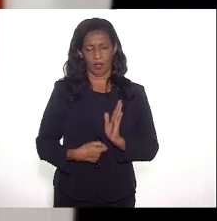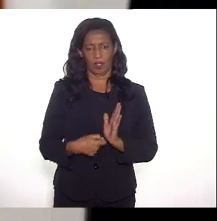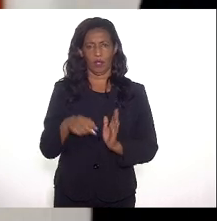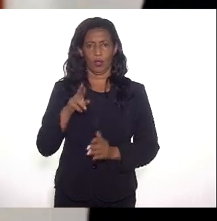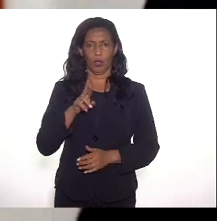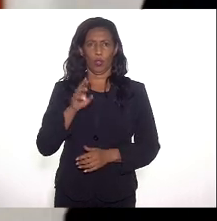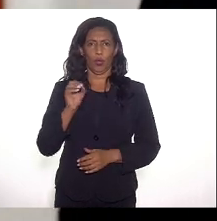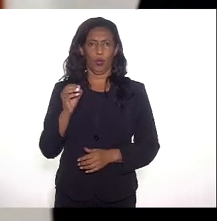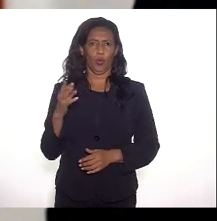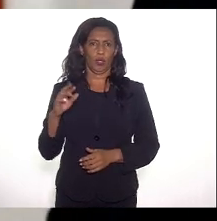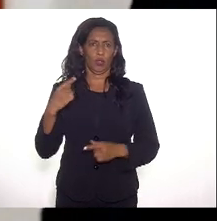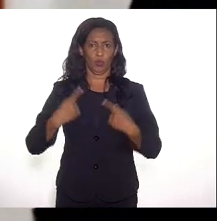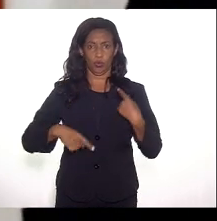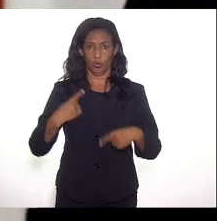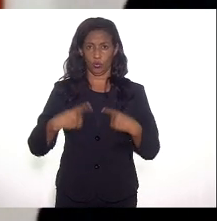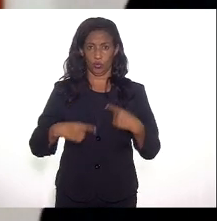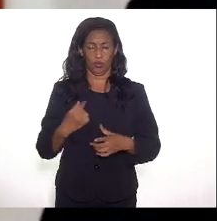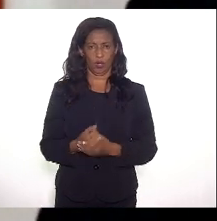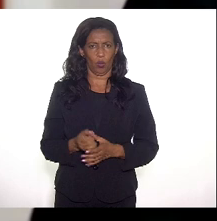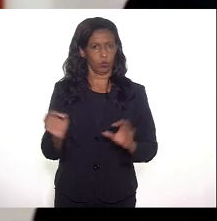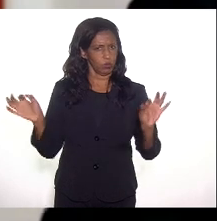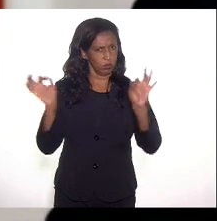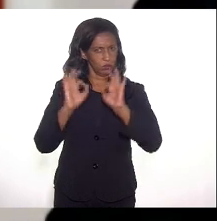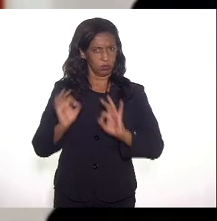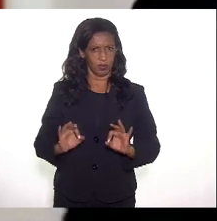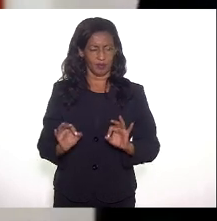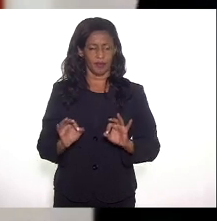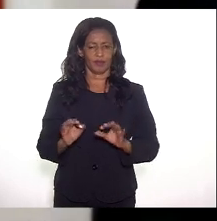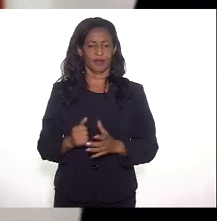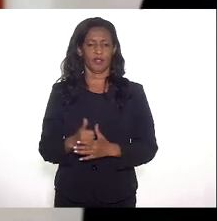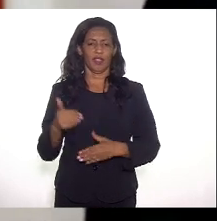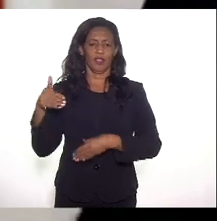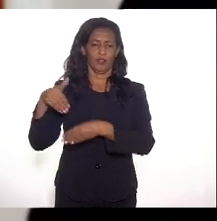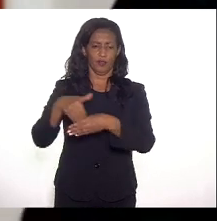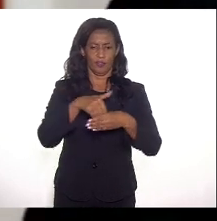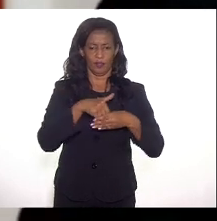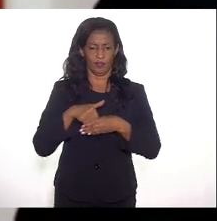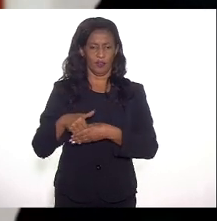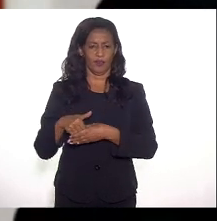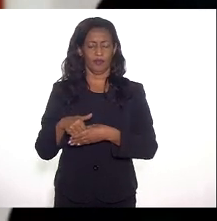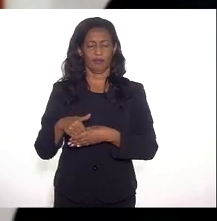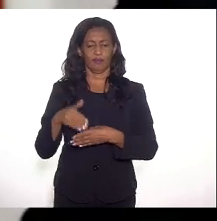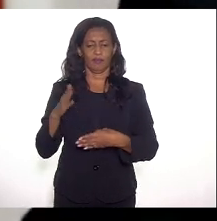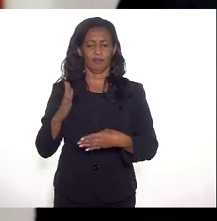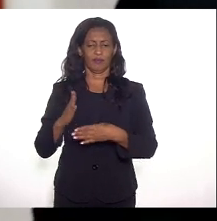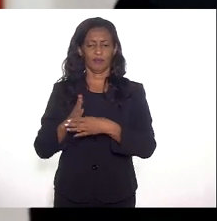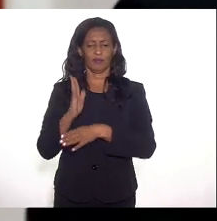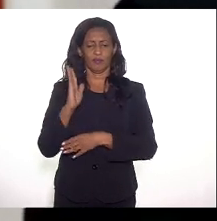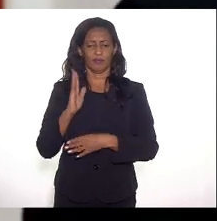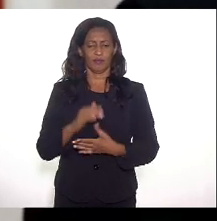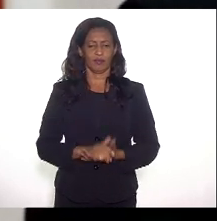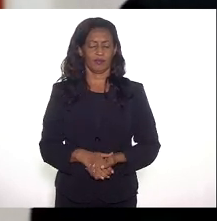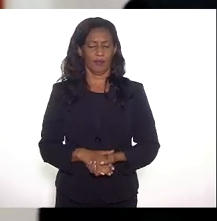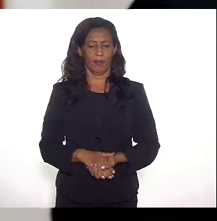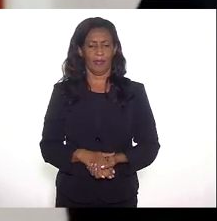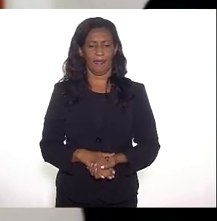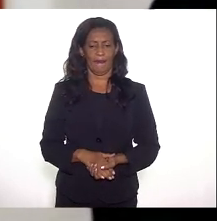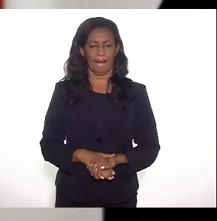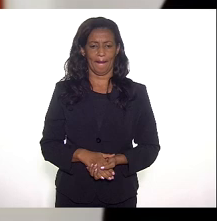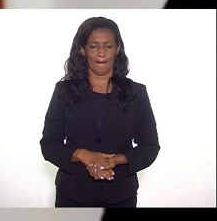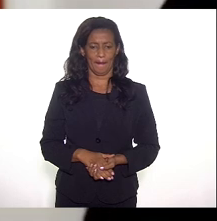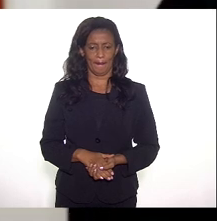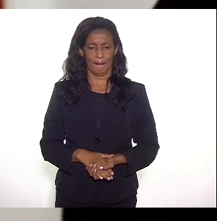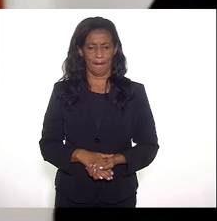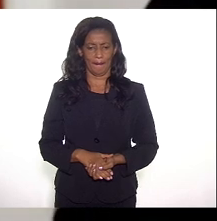Rodrigo Bacelar. Em discussão. Não havendo quem queira discutir, encerrada a discussão em votação. Senhores que aprovam, permaneça como estão aprovados. Vai à